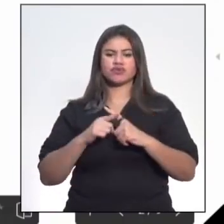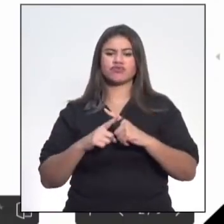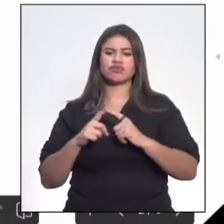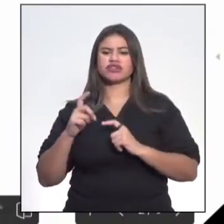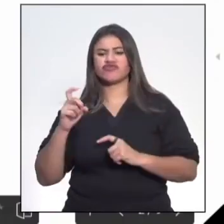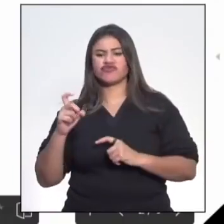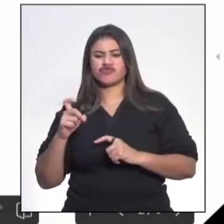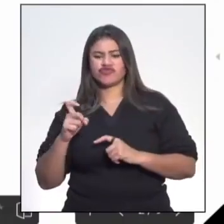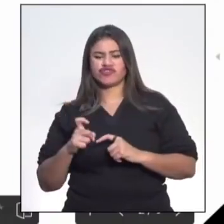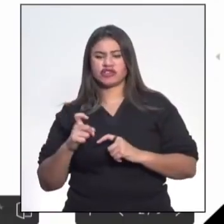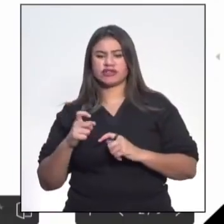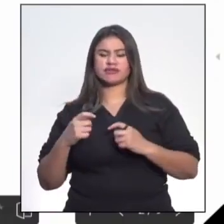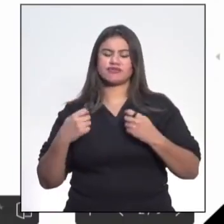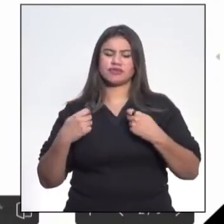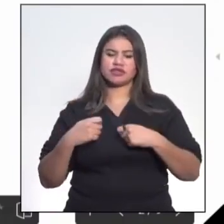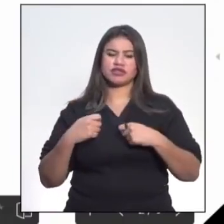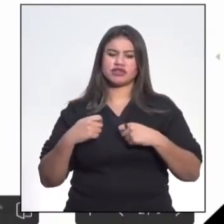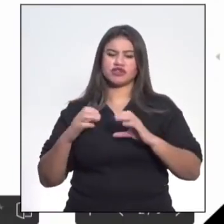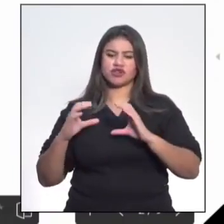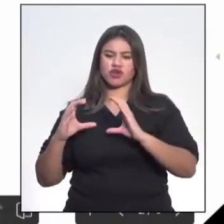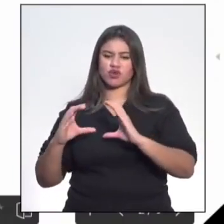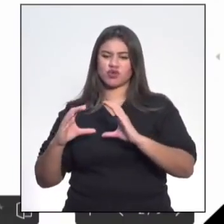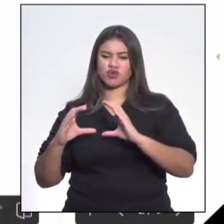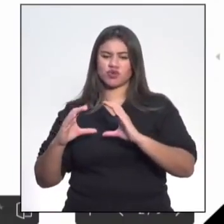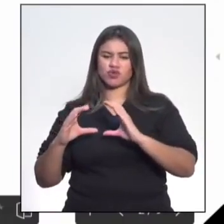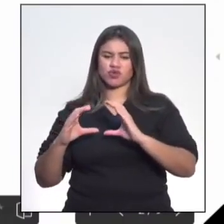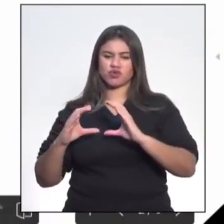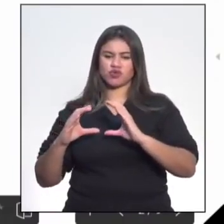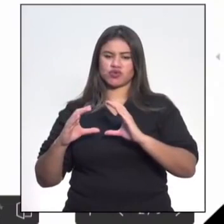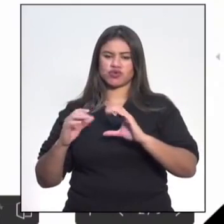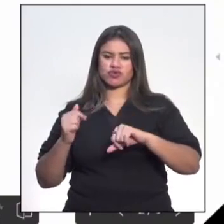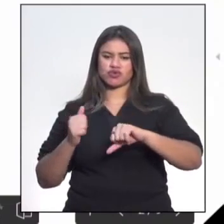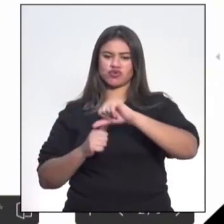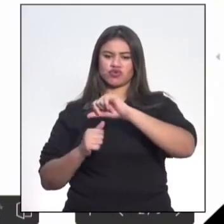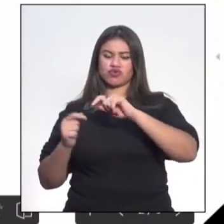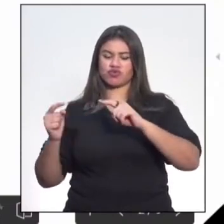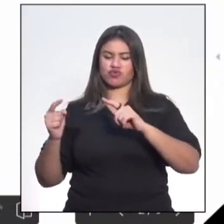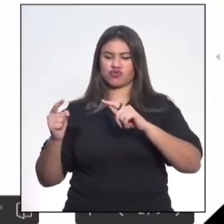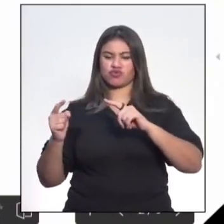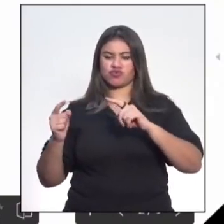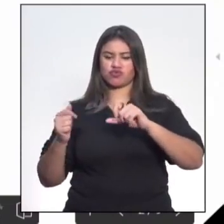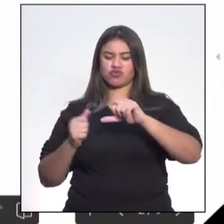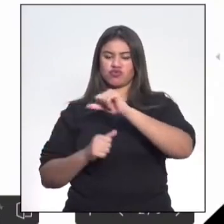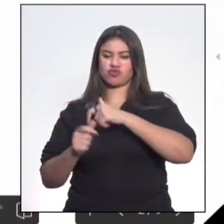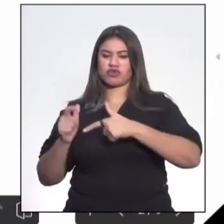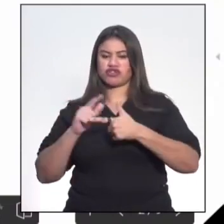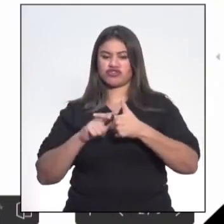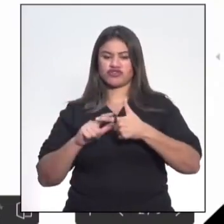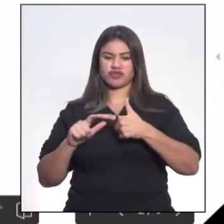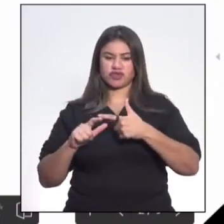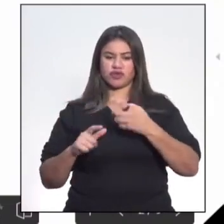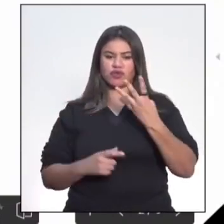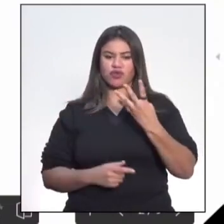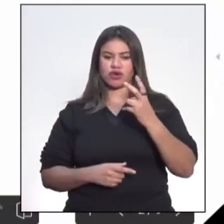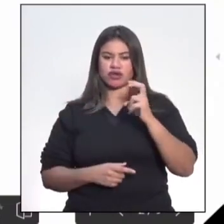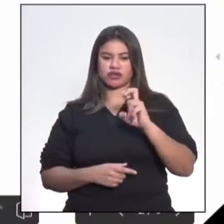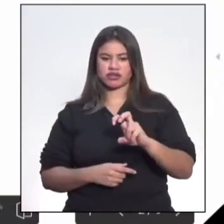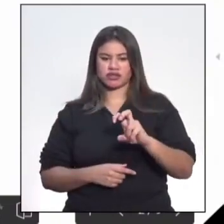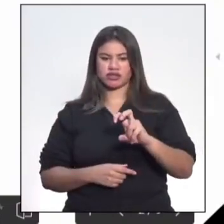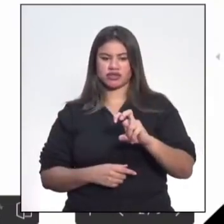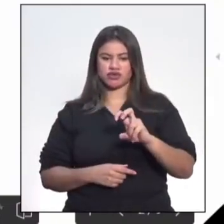ele está multiplicando, a gente tem que isolar o x. Operação inversa da multiplicação é a divisão. Então, vai ficar